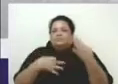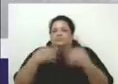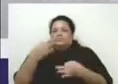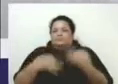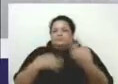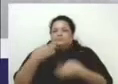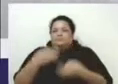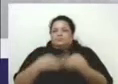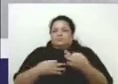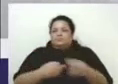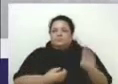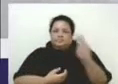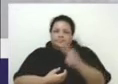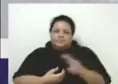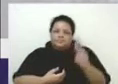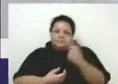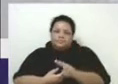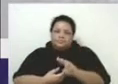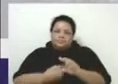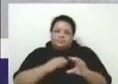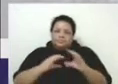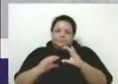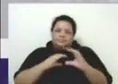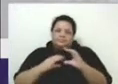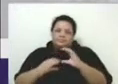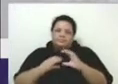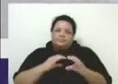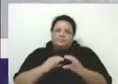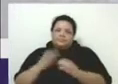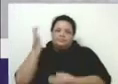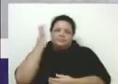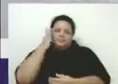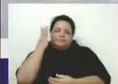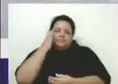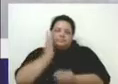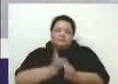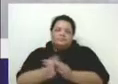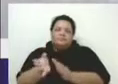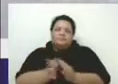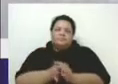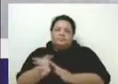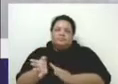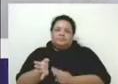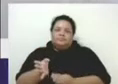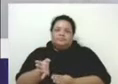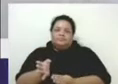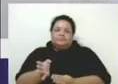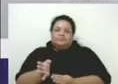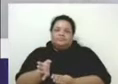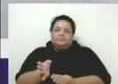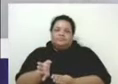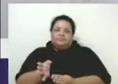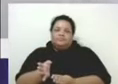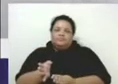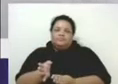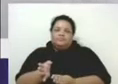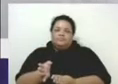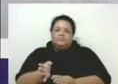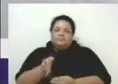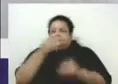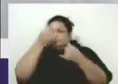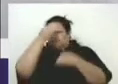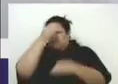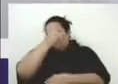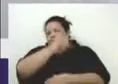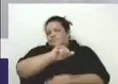meios de comunicação para conscientização e forma de combater, de prevenir esse tipo de